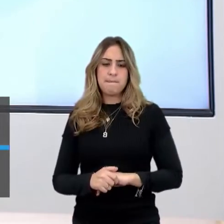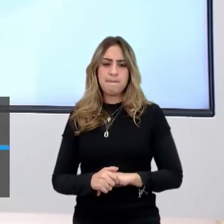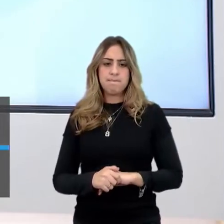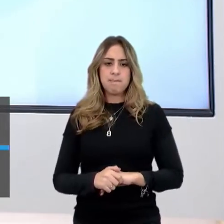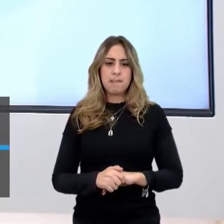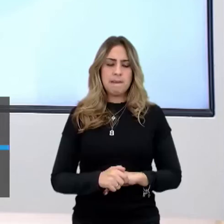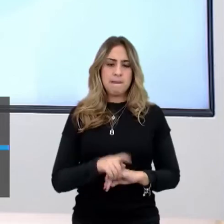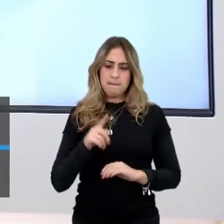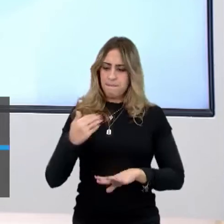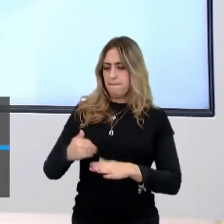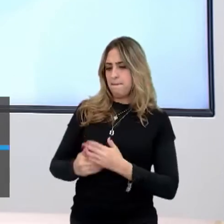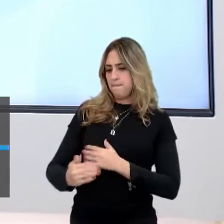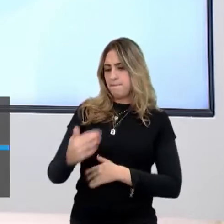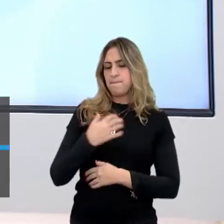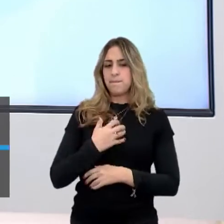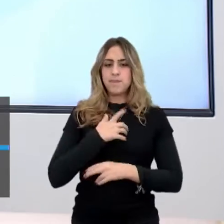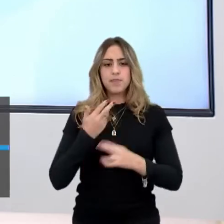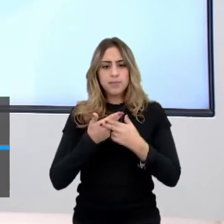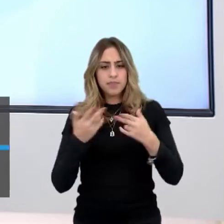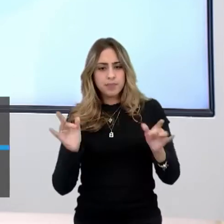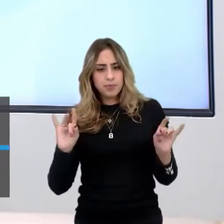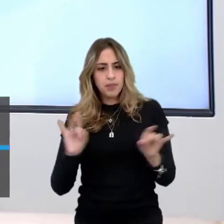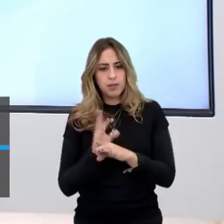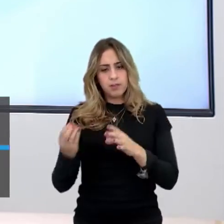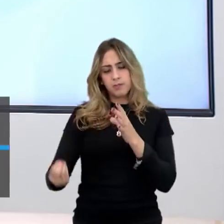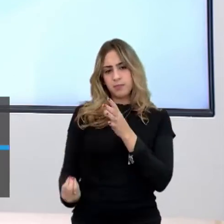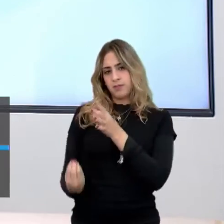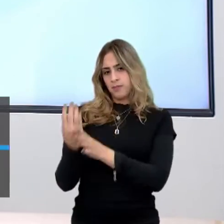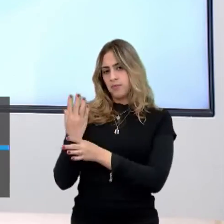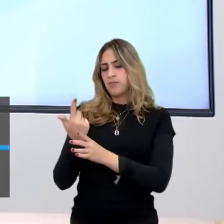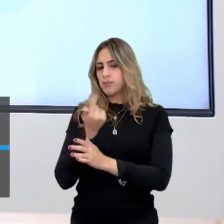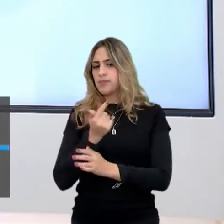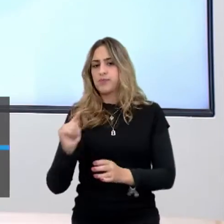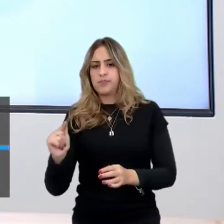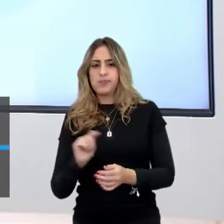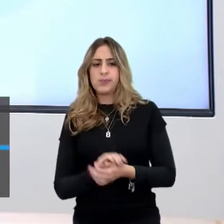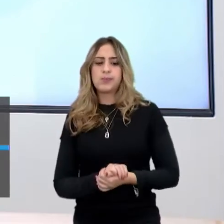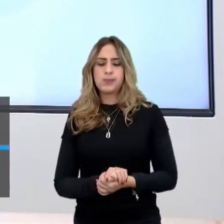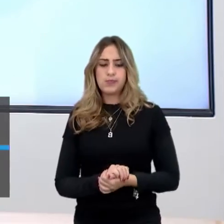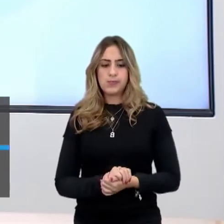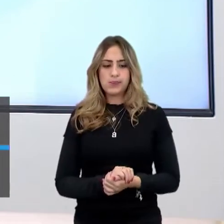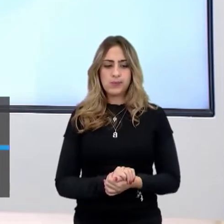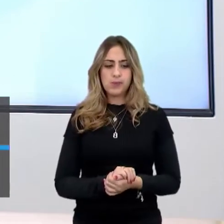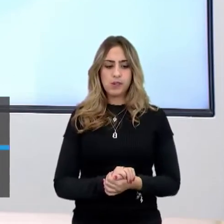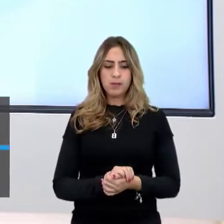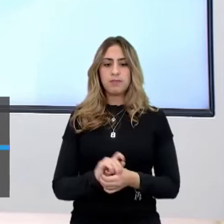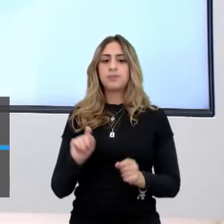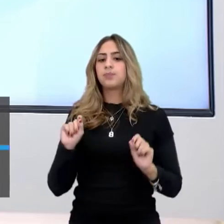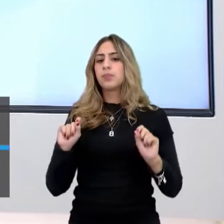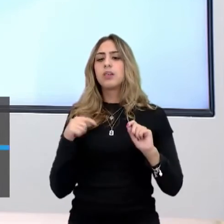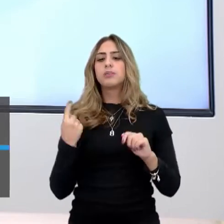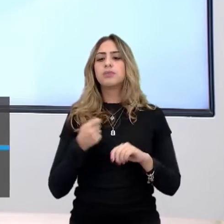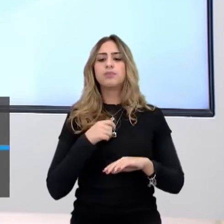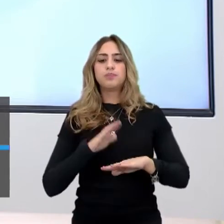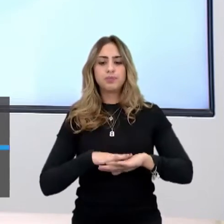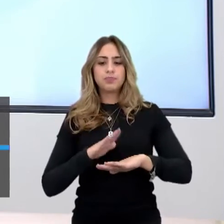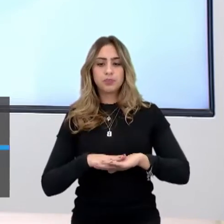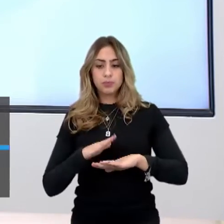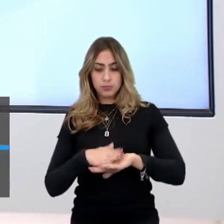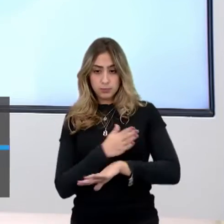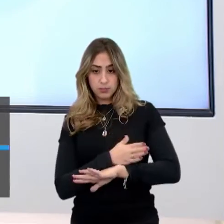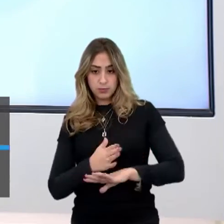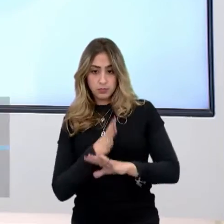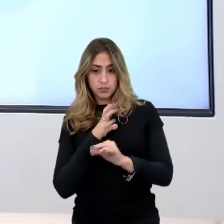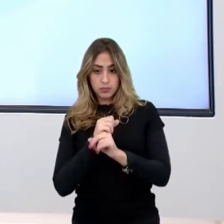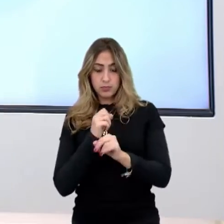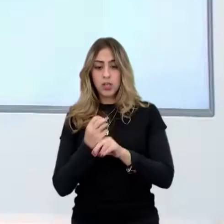por diante. Então uma coisa acaba carecendo, precisa da outra, tá ok? Bom, então o que a gente vai fazer aí? Desde a